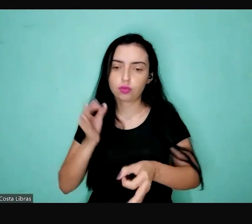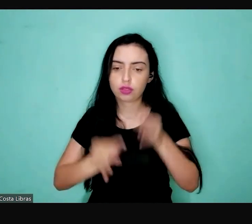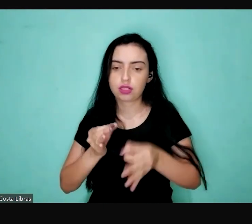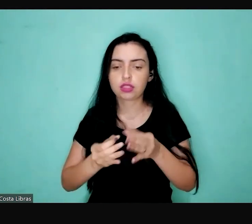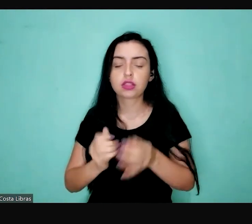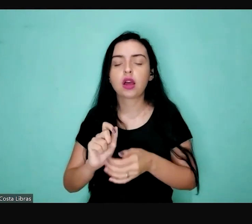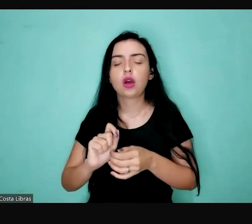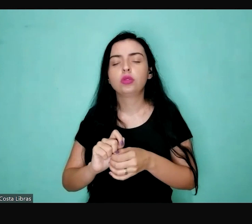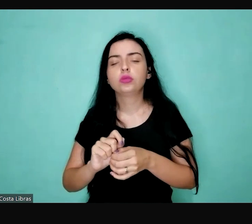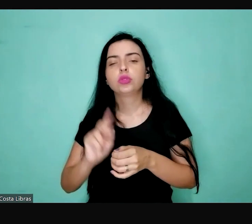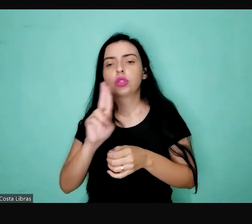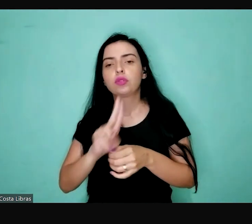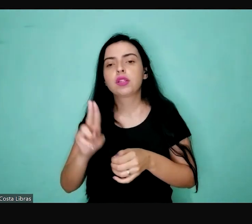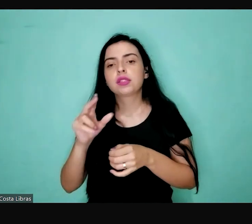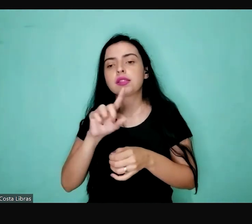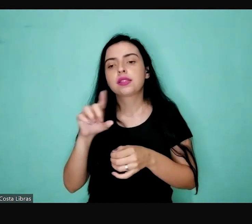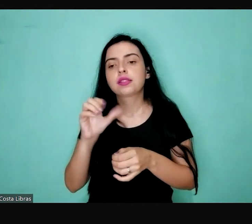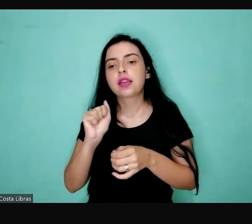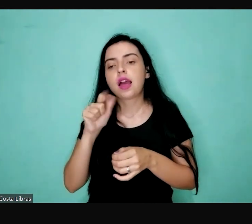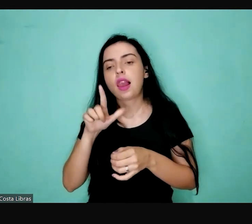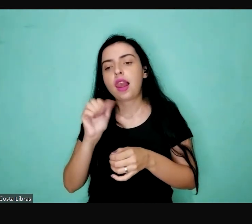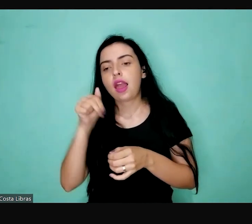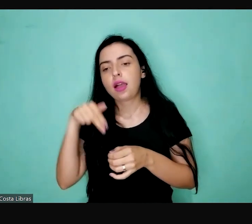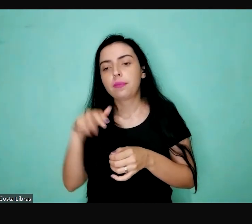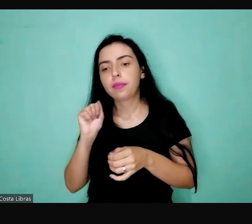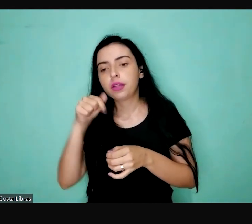também diretor da revista Direito Processual